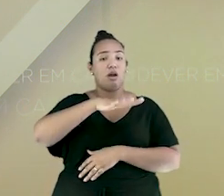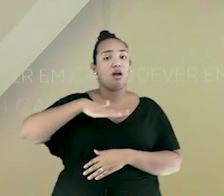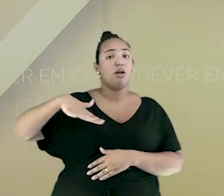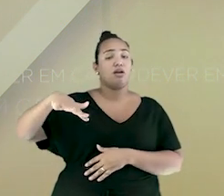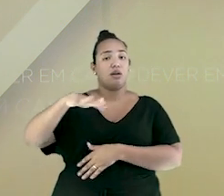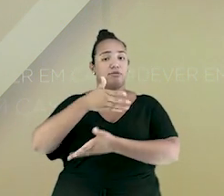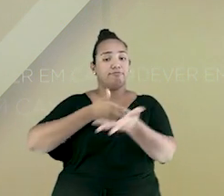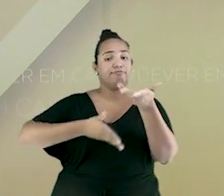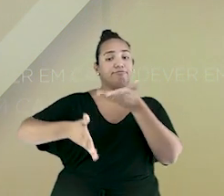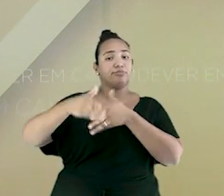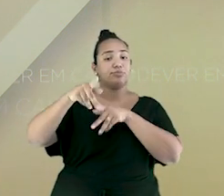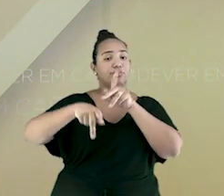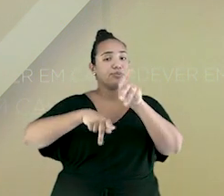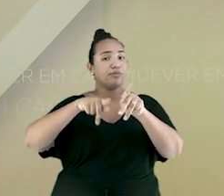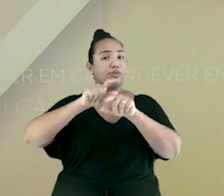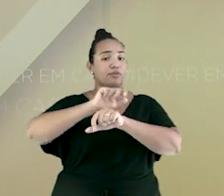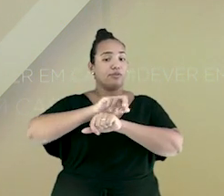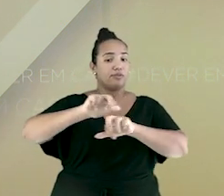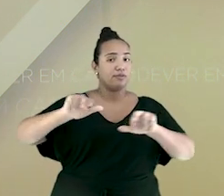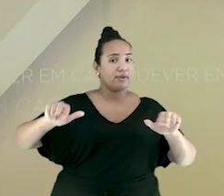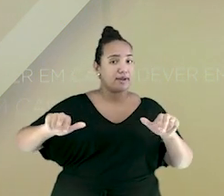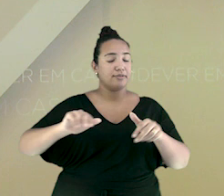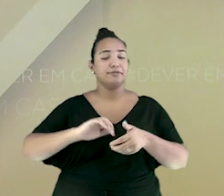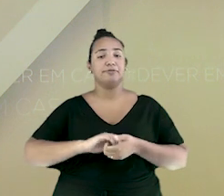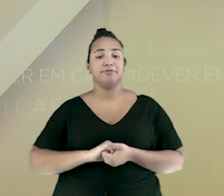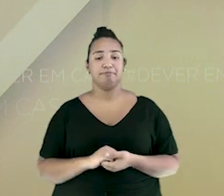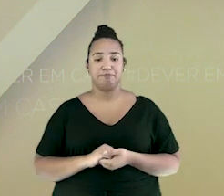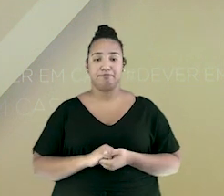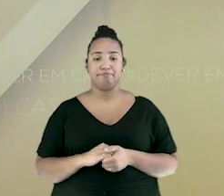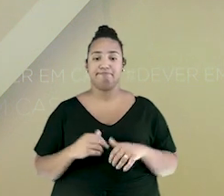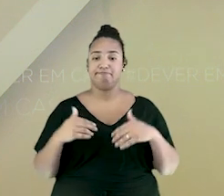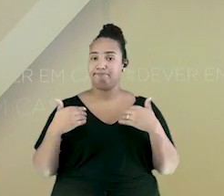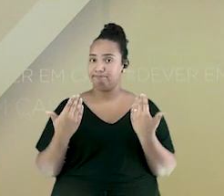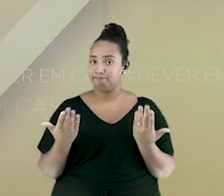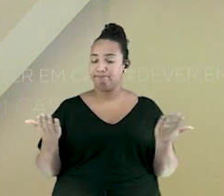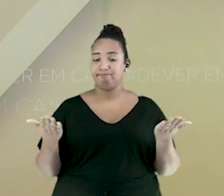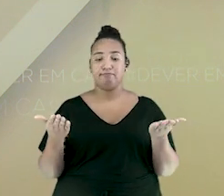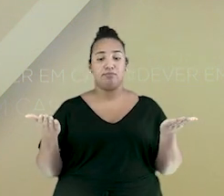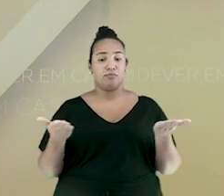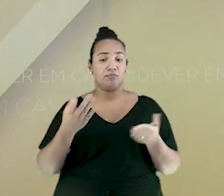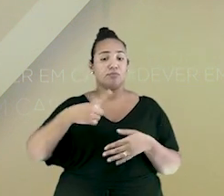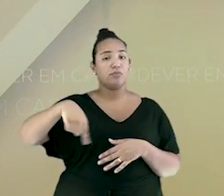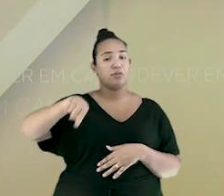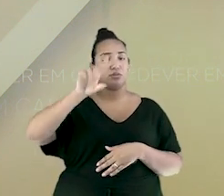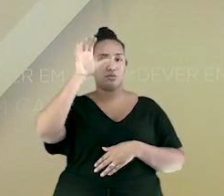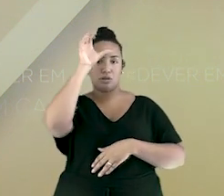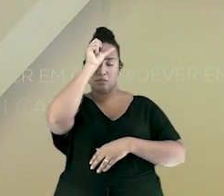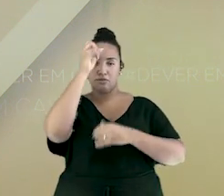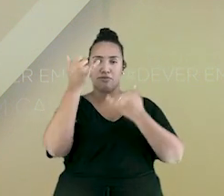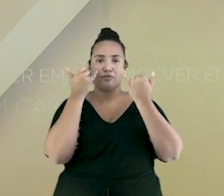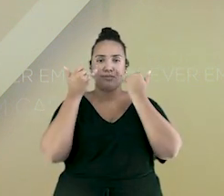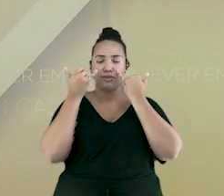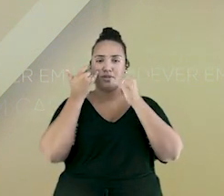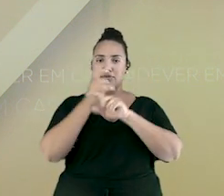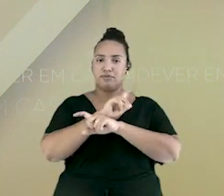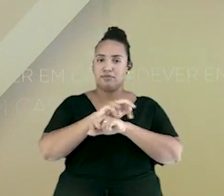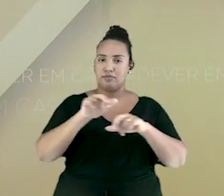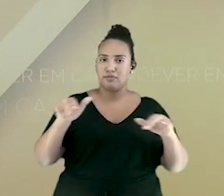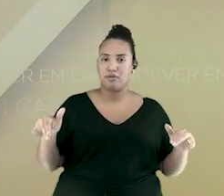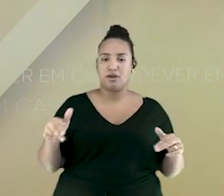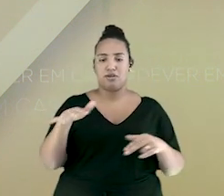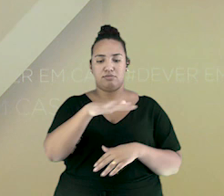e troca entre os povos. Bom, vimos até aqui várias informações sobre